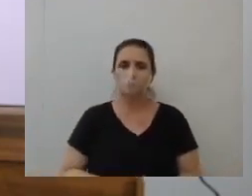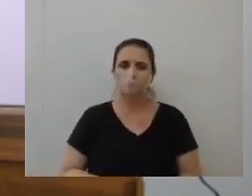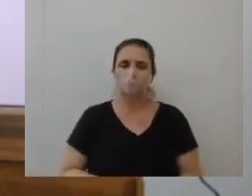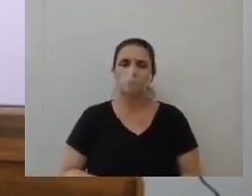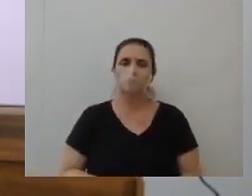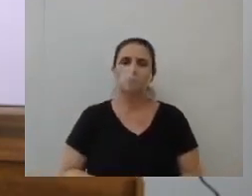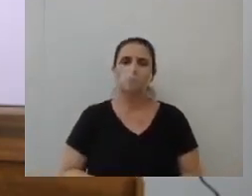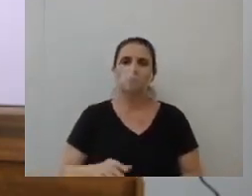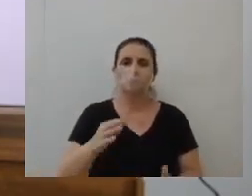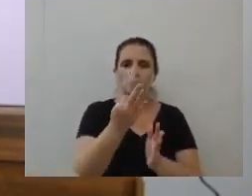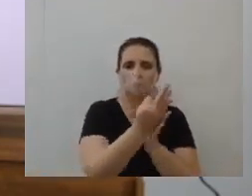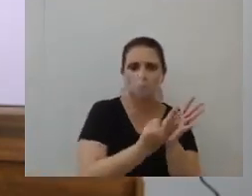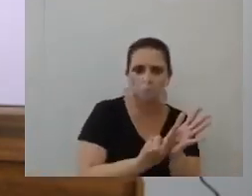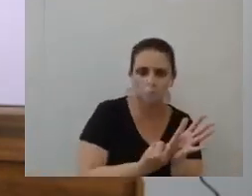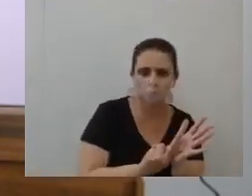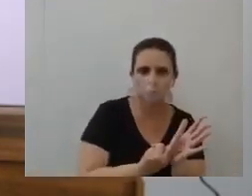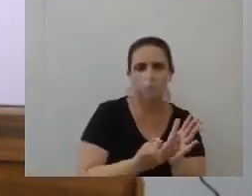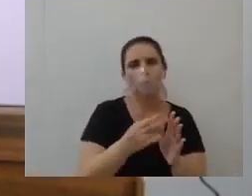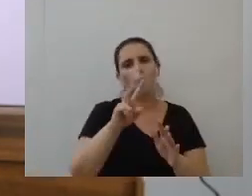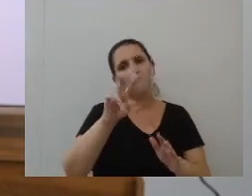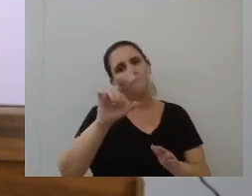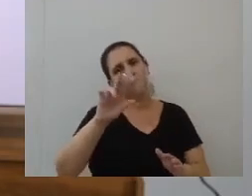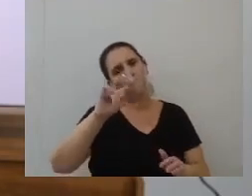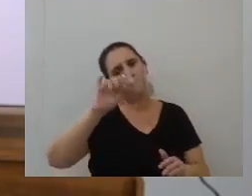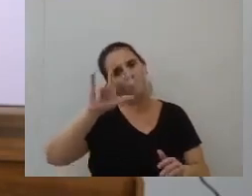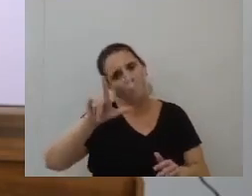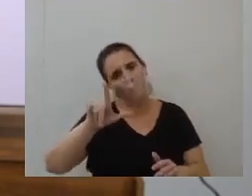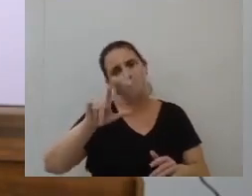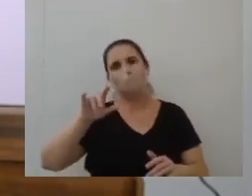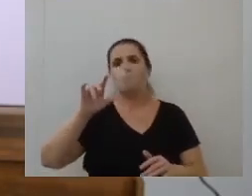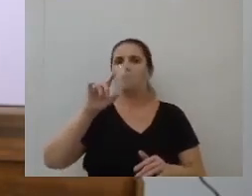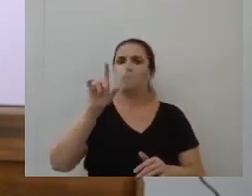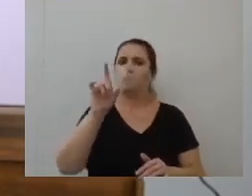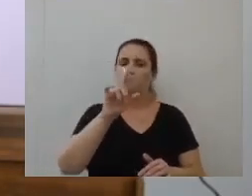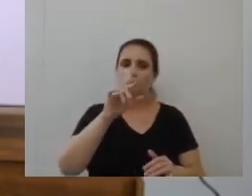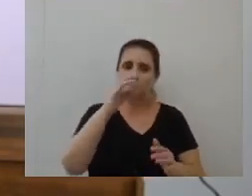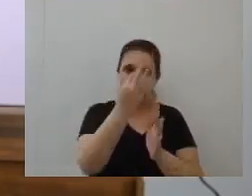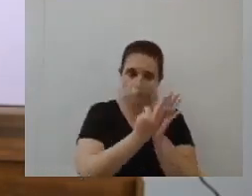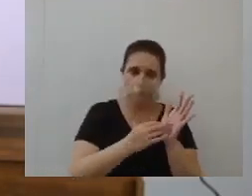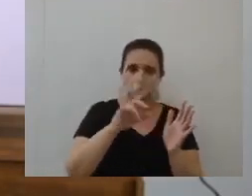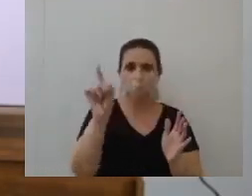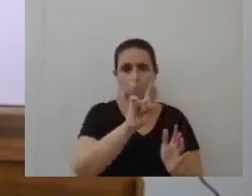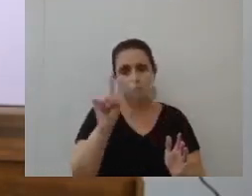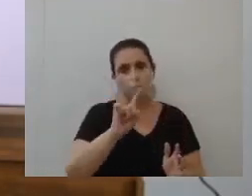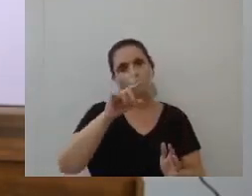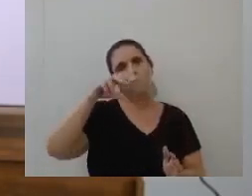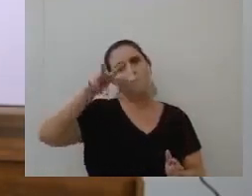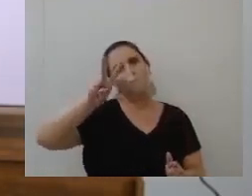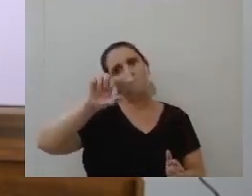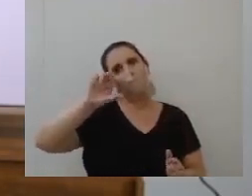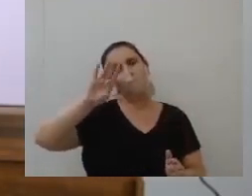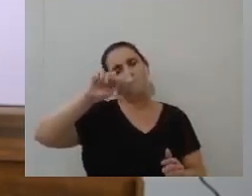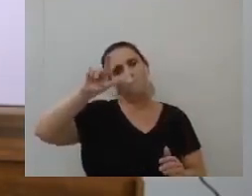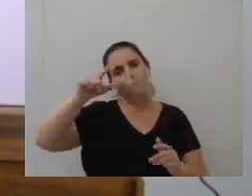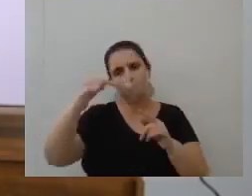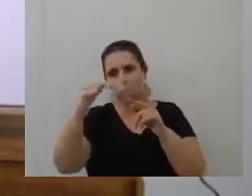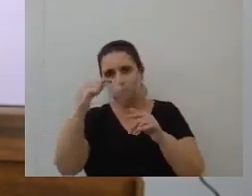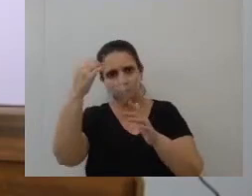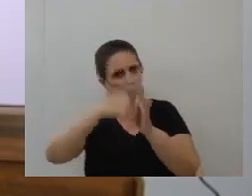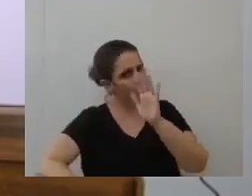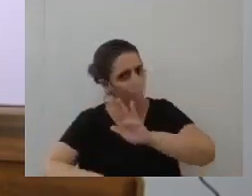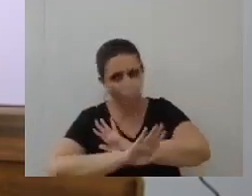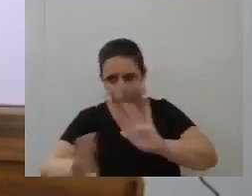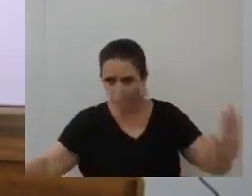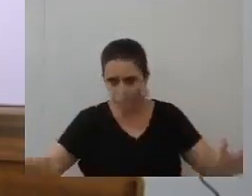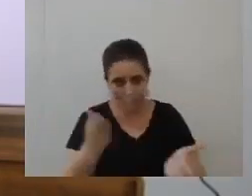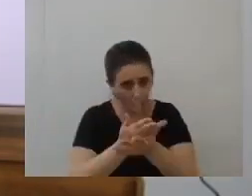outro. Texto verbal e texto não verbal. Tinha hífen, o hífen caiu e agora estão assim, dois termos separados.